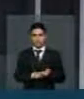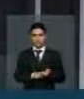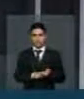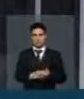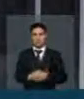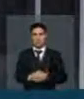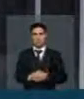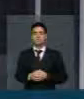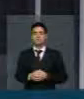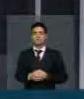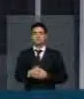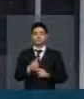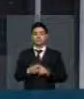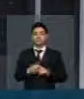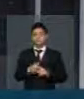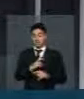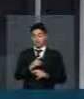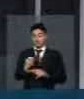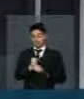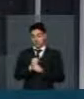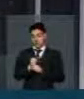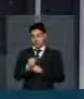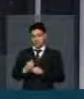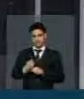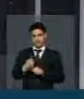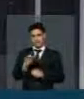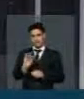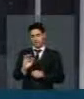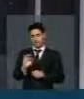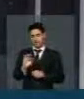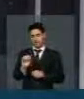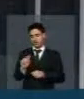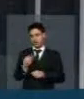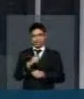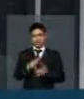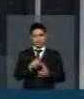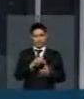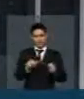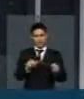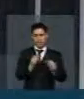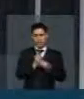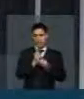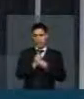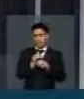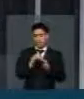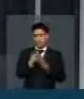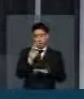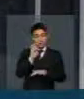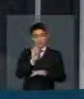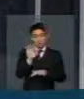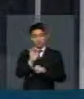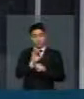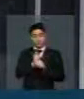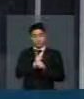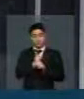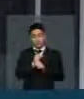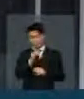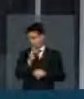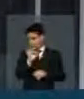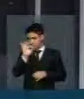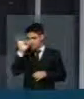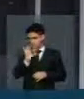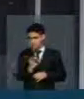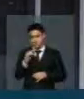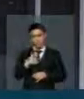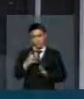que 50 anos de existência da FETAG, eu estava fazendo o cálculo, mais de 10% dessa existência, Elton, eu tive